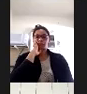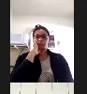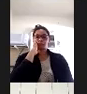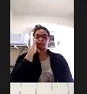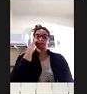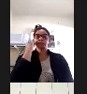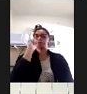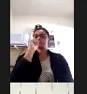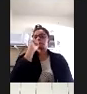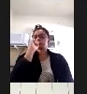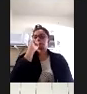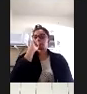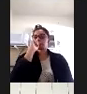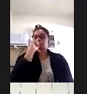tá?